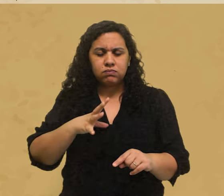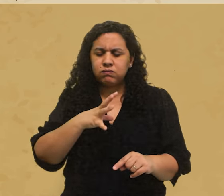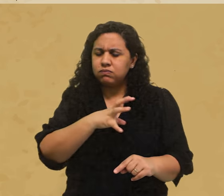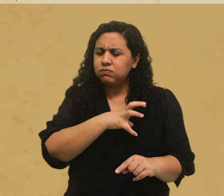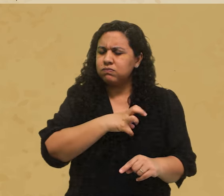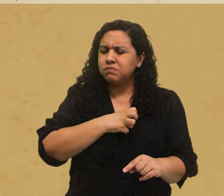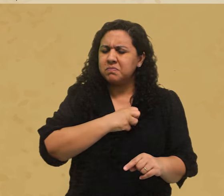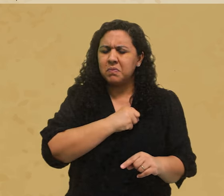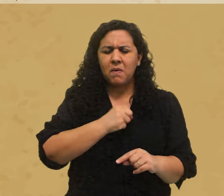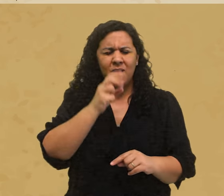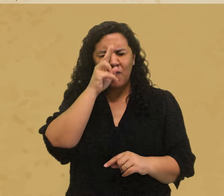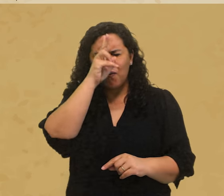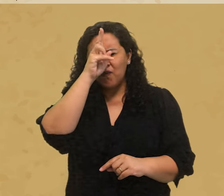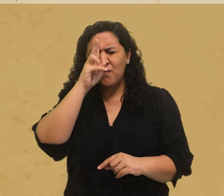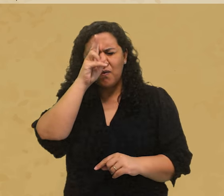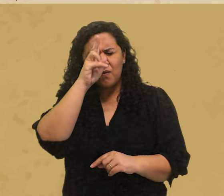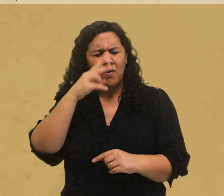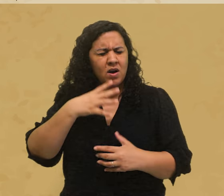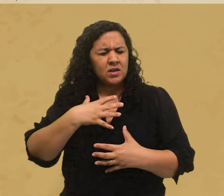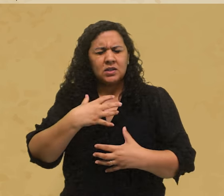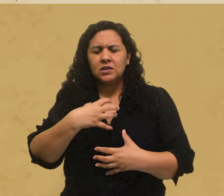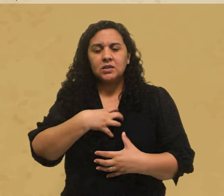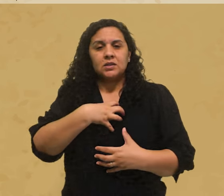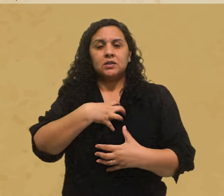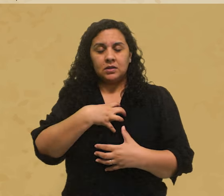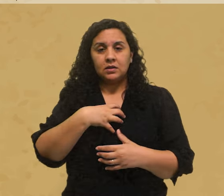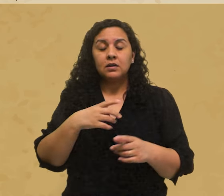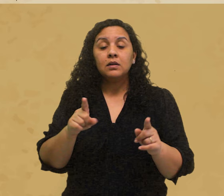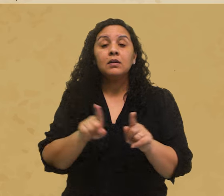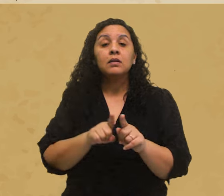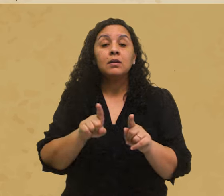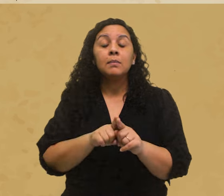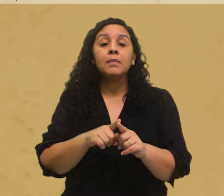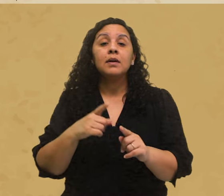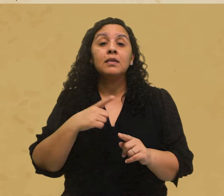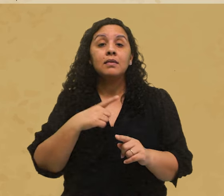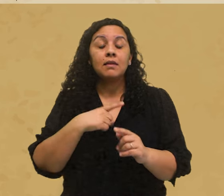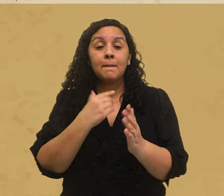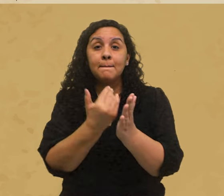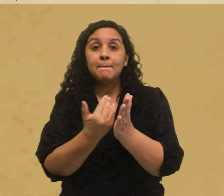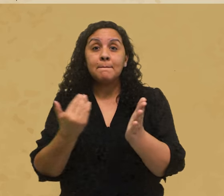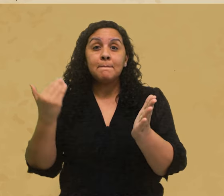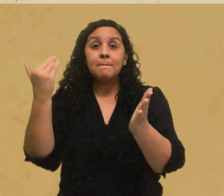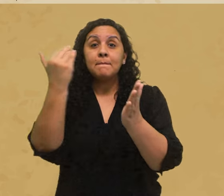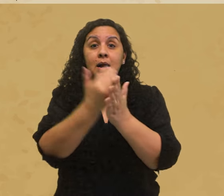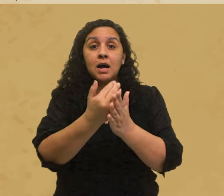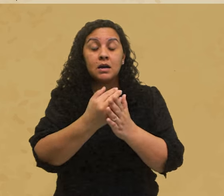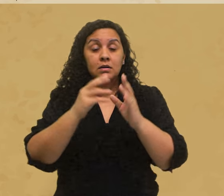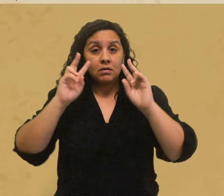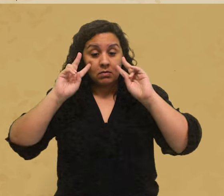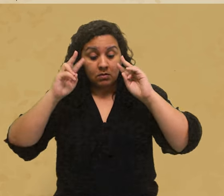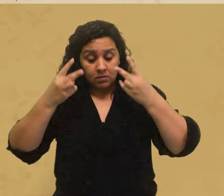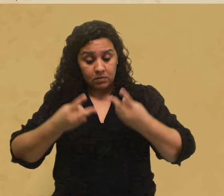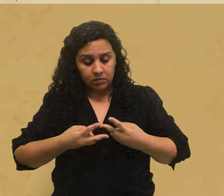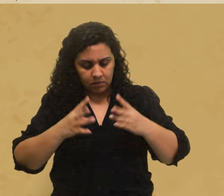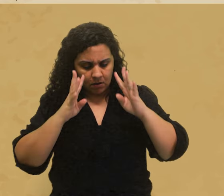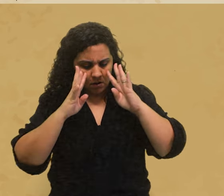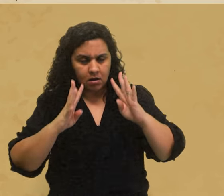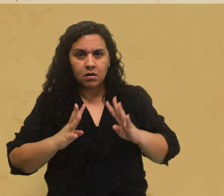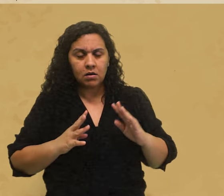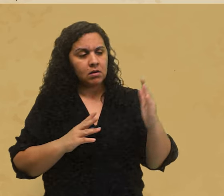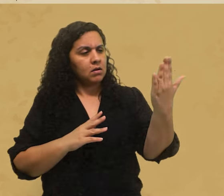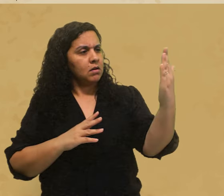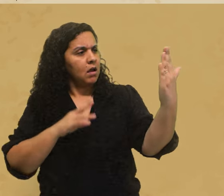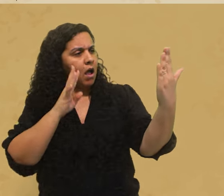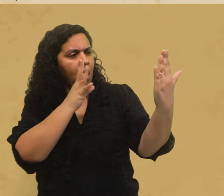paixão exorbitante por si mesmo, além de apresentar uma demasiada admiração pela sua